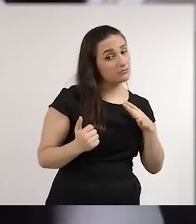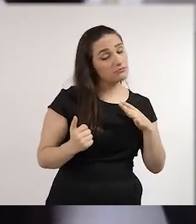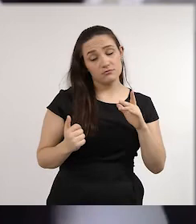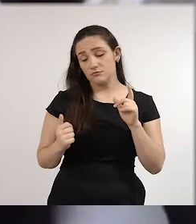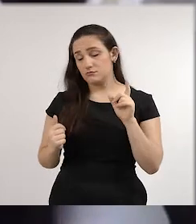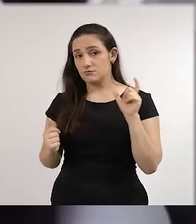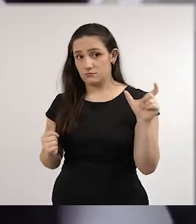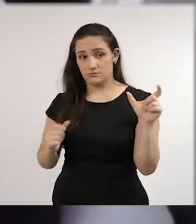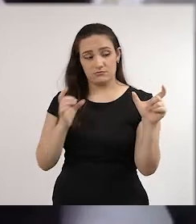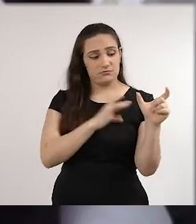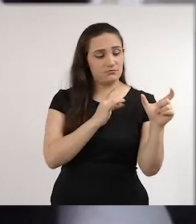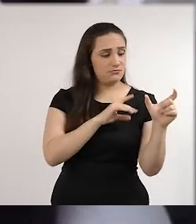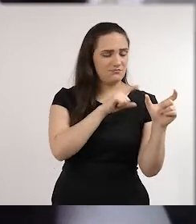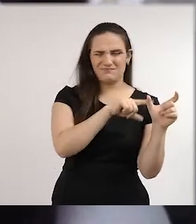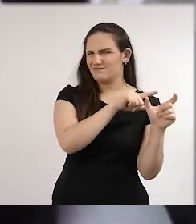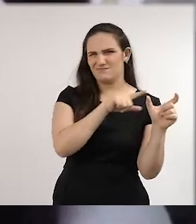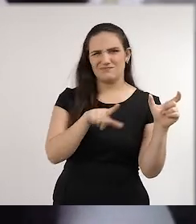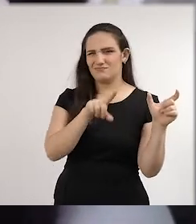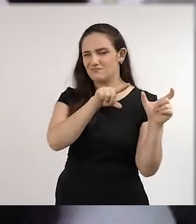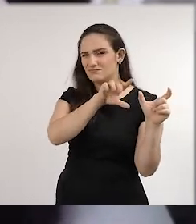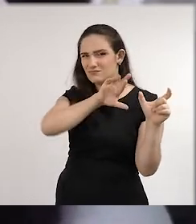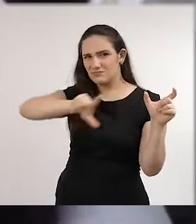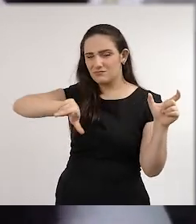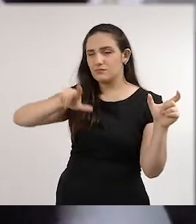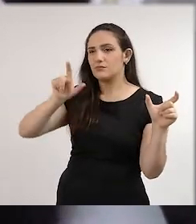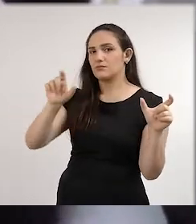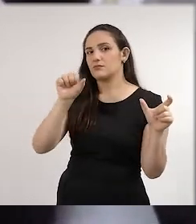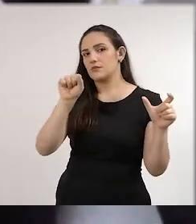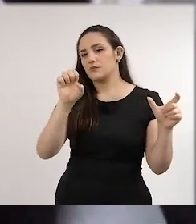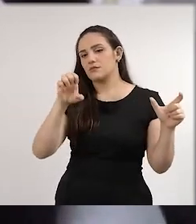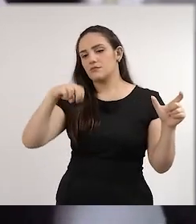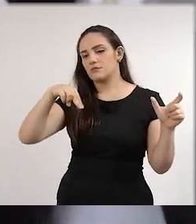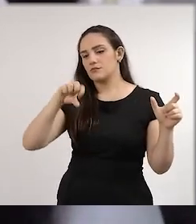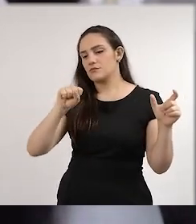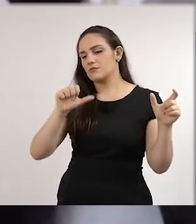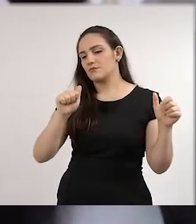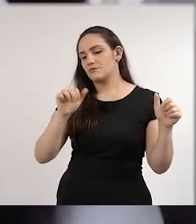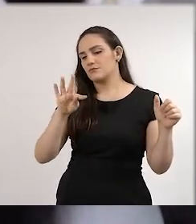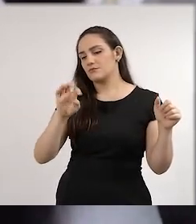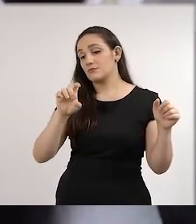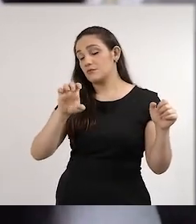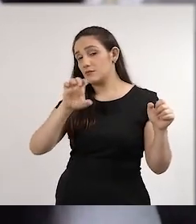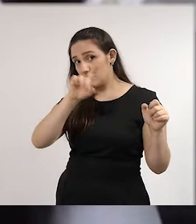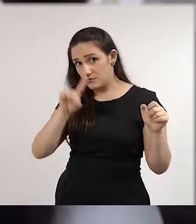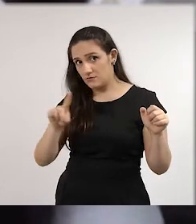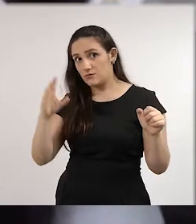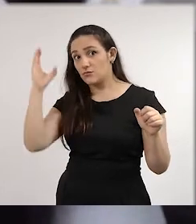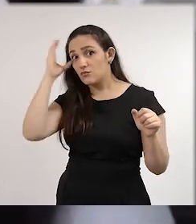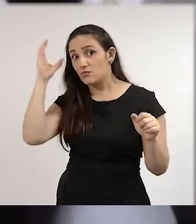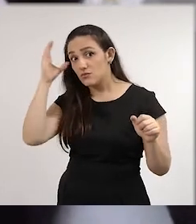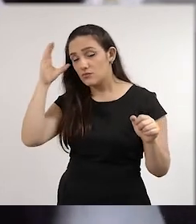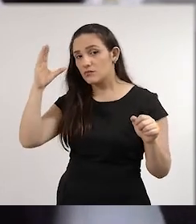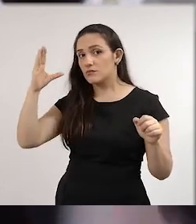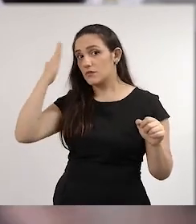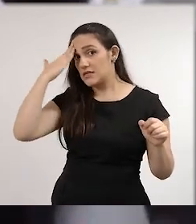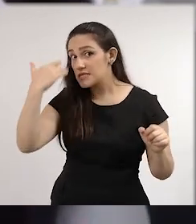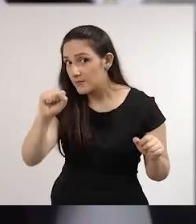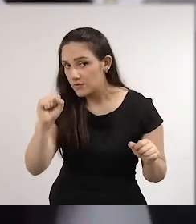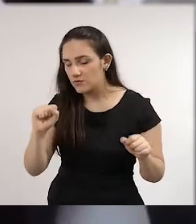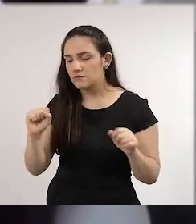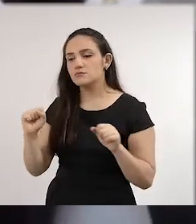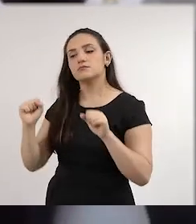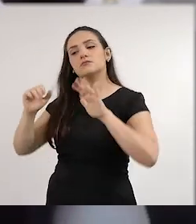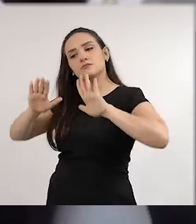palavra sensatez, né? Fica o máximo que puder em isolamento, dentro da